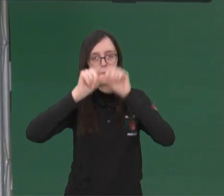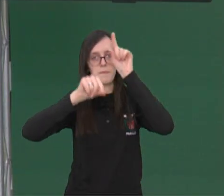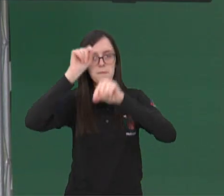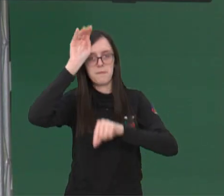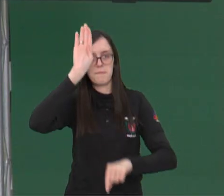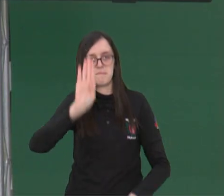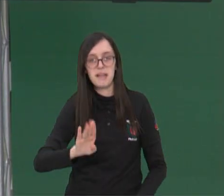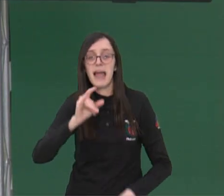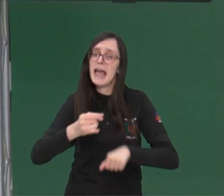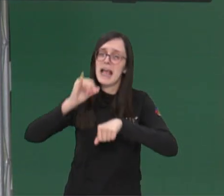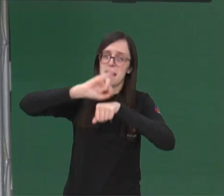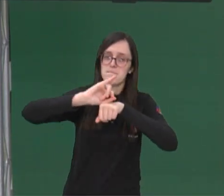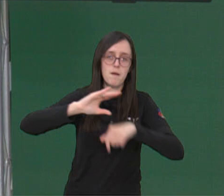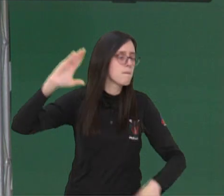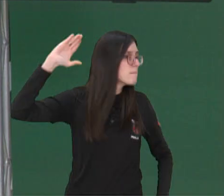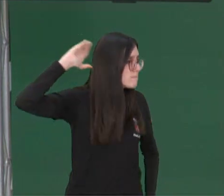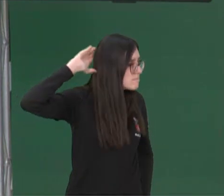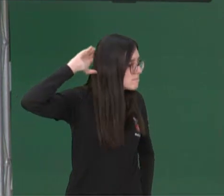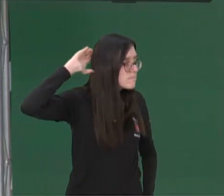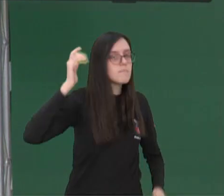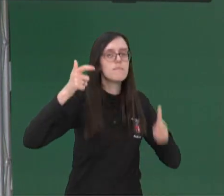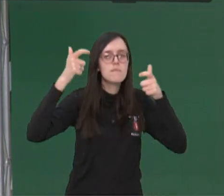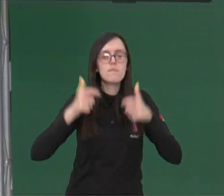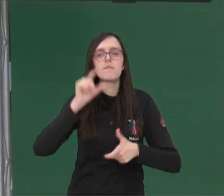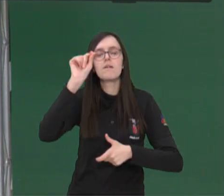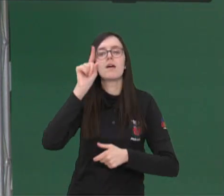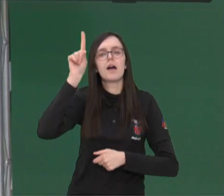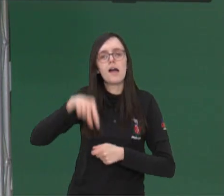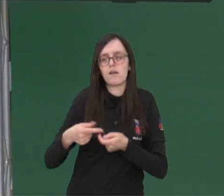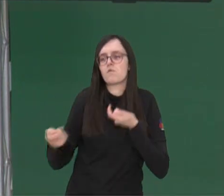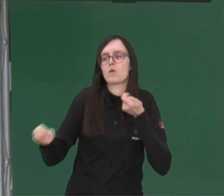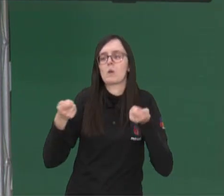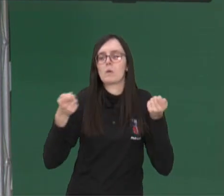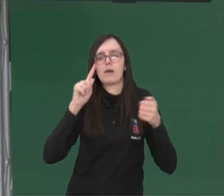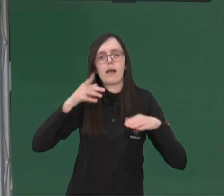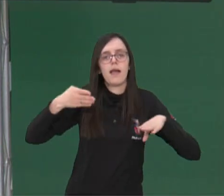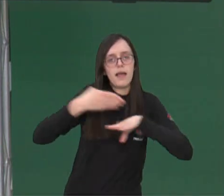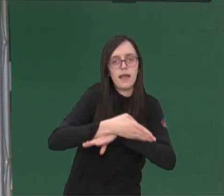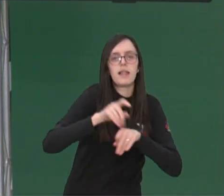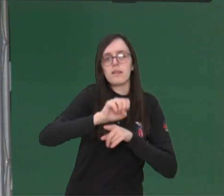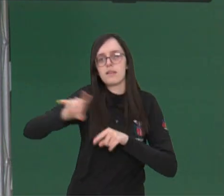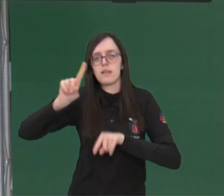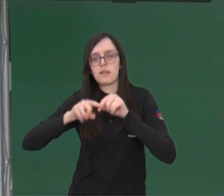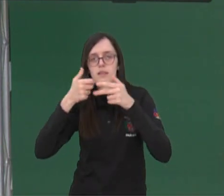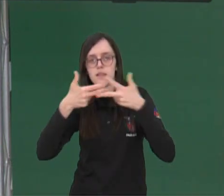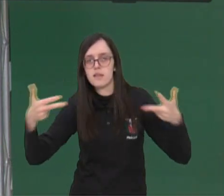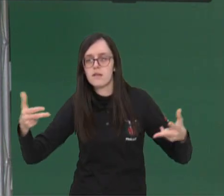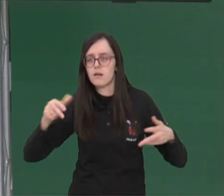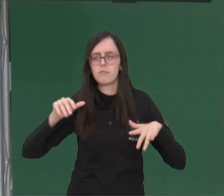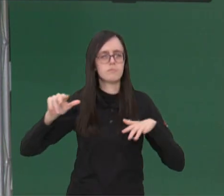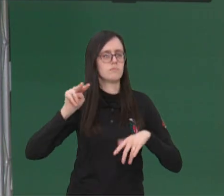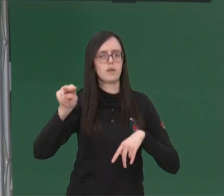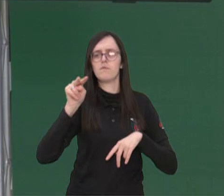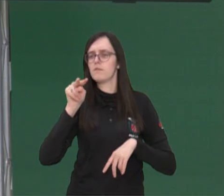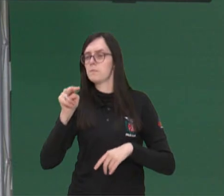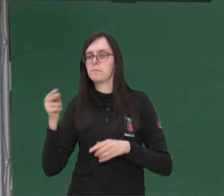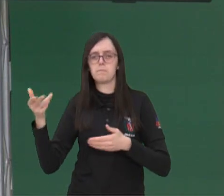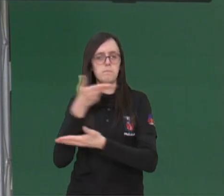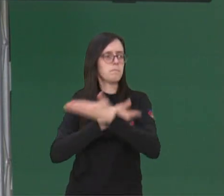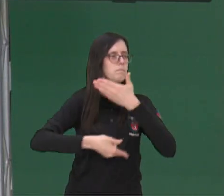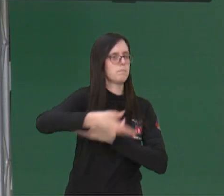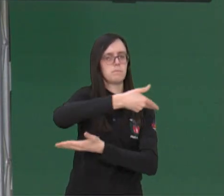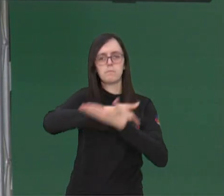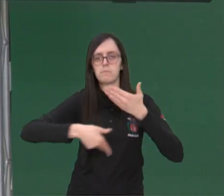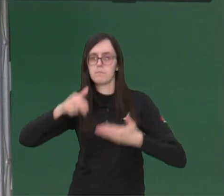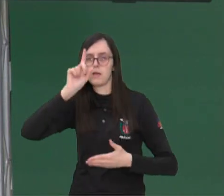O forte do presépio de Santa Maria de Belém, que controlava então a entrada e a saída de todo o movimento dos produtos aí da região